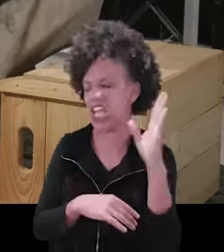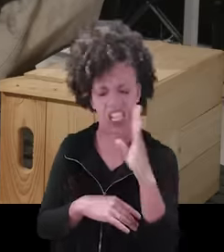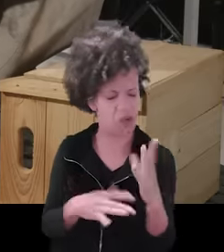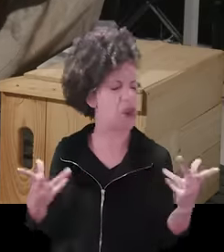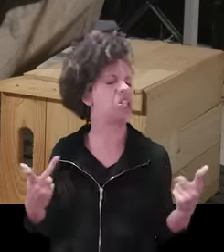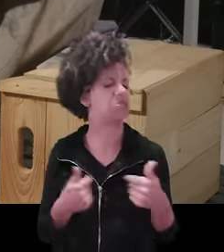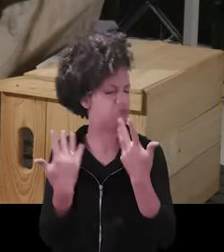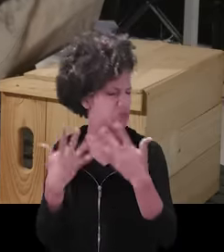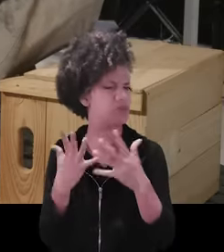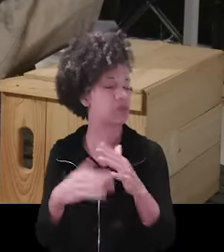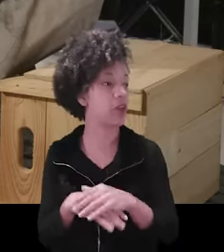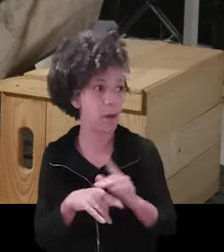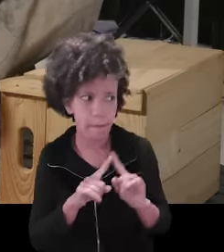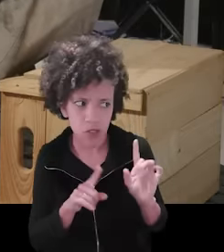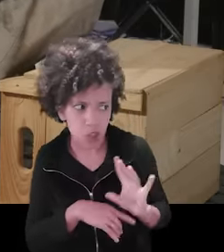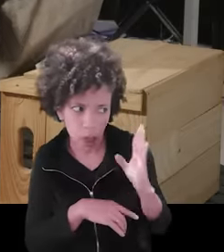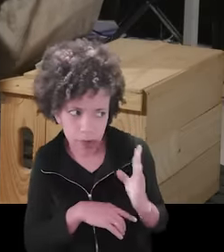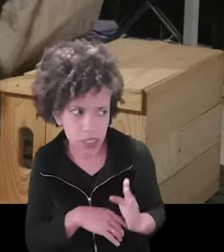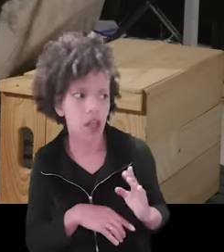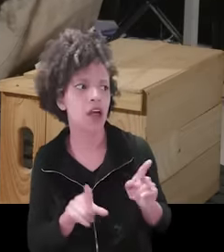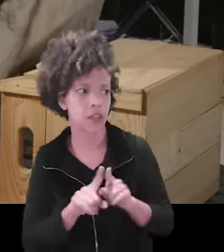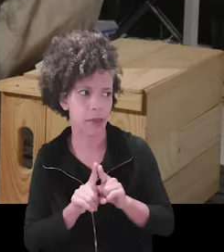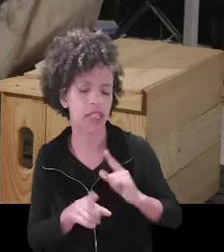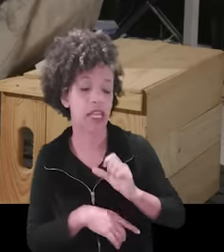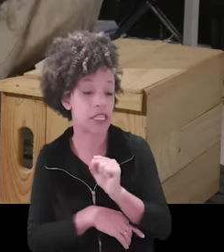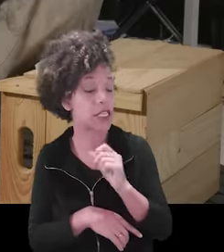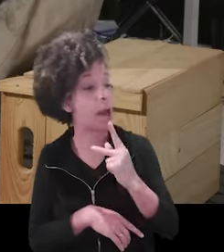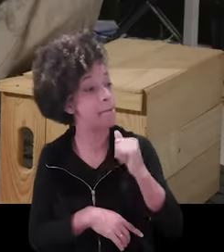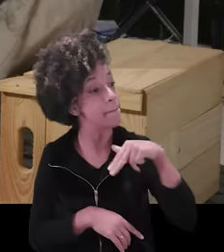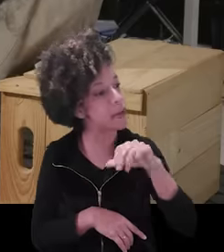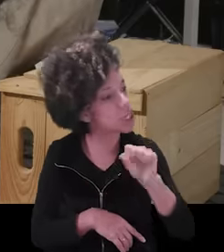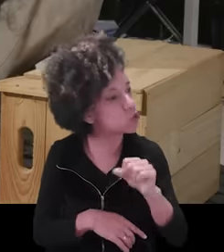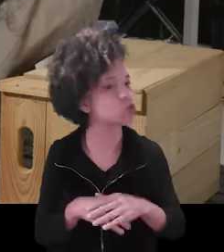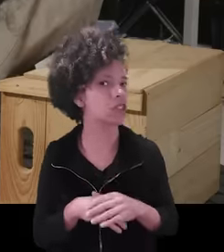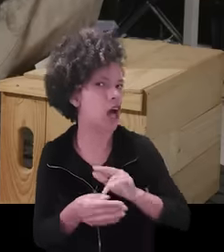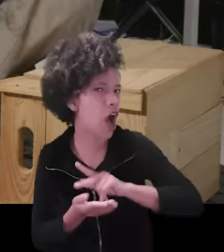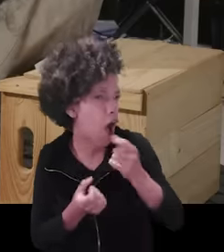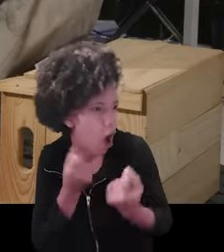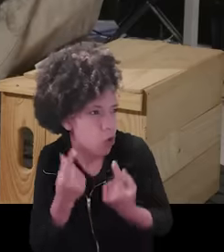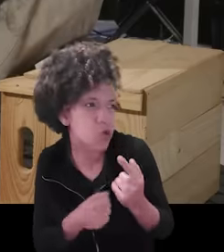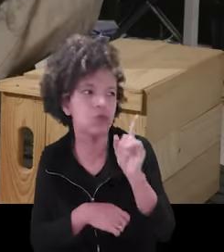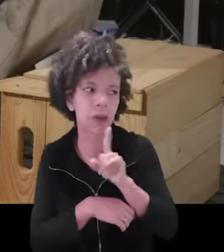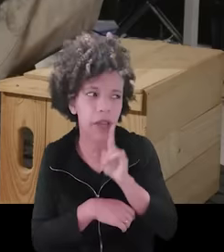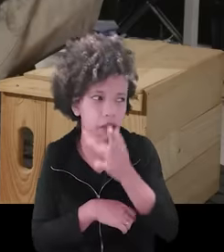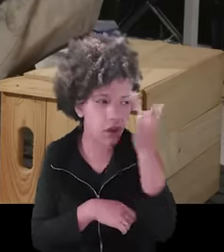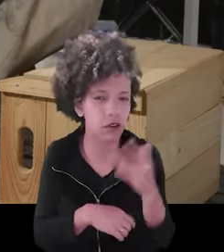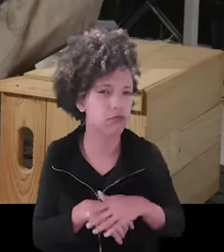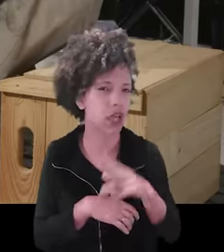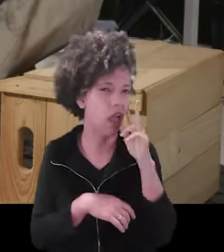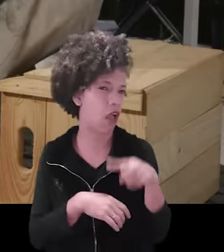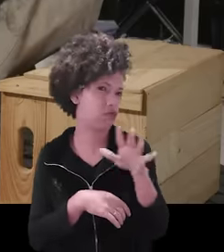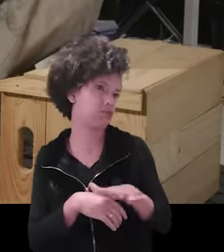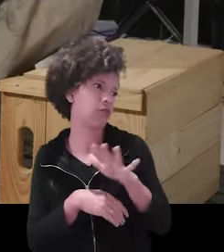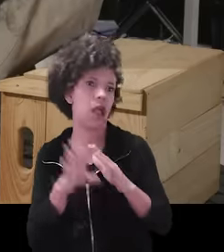seu brasilzão é mas não é Sobradinho não tem os hispanos lá alguns americanos a gente a gente generaliza